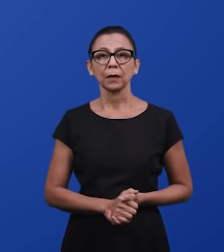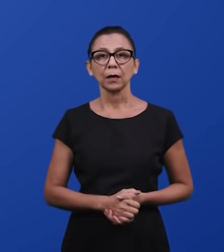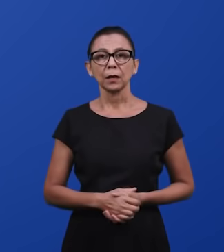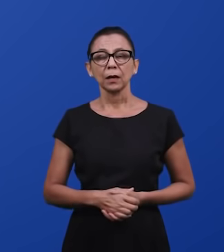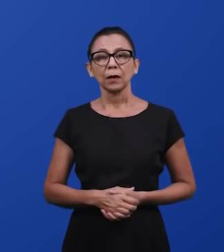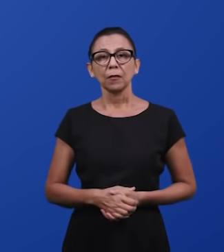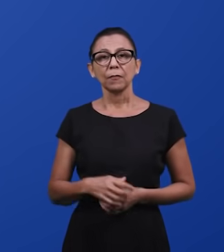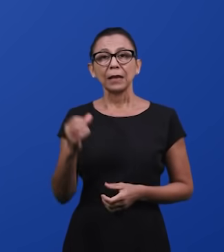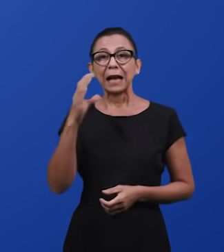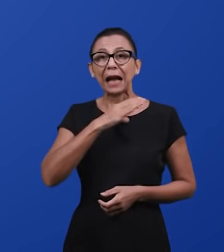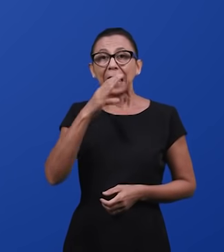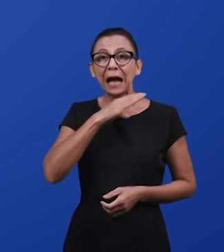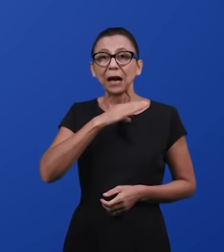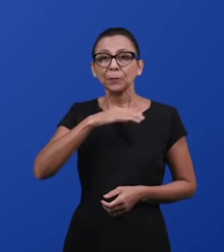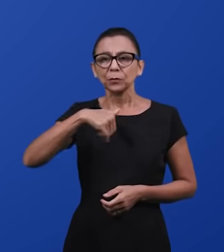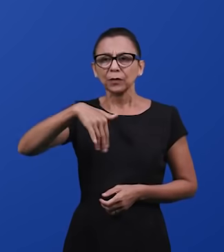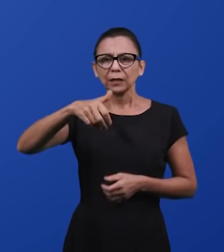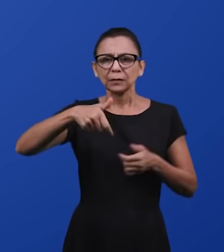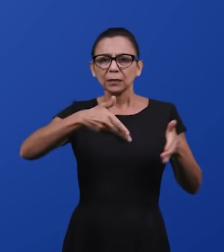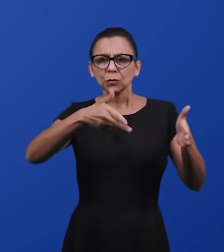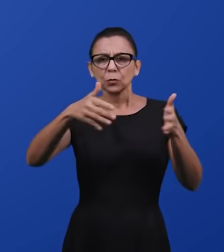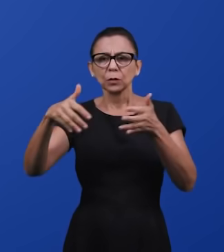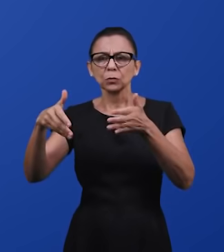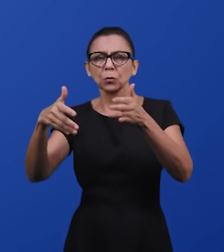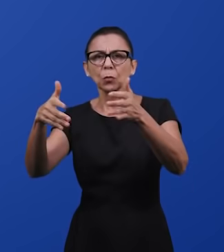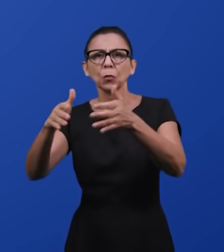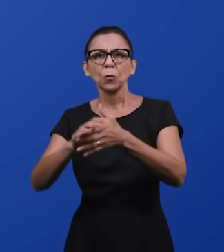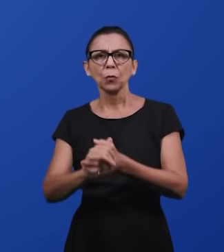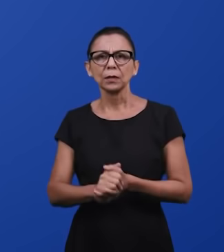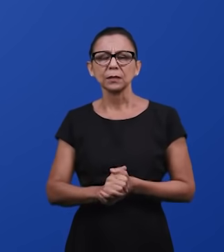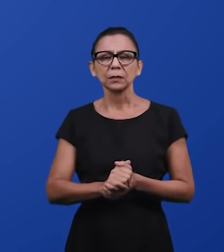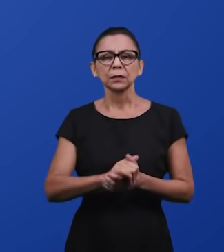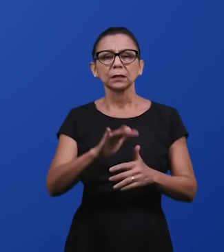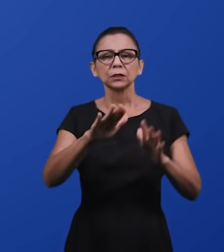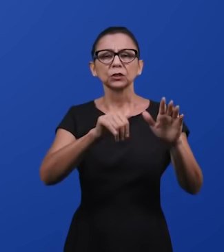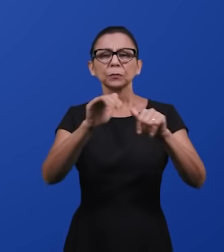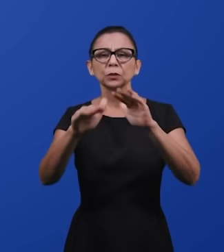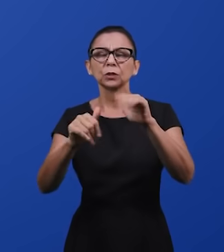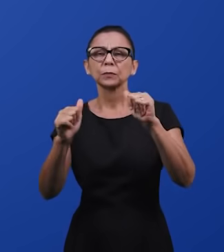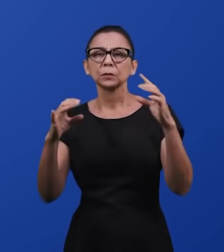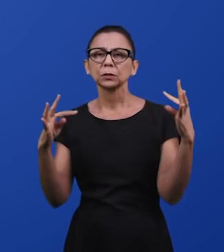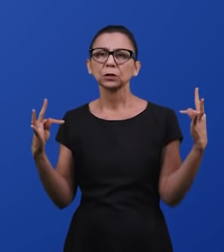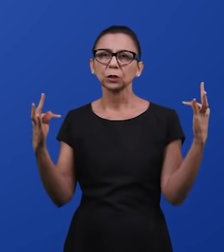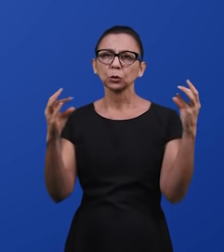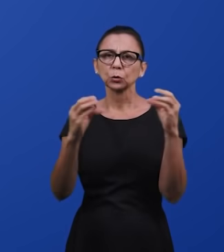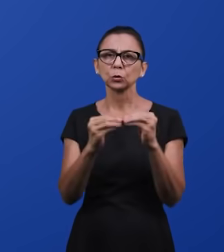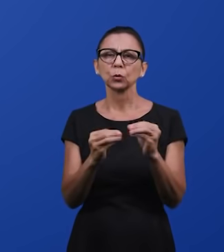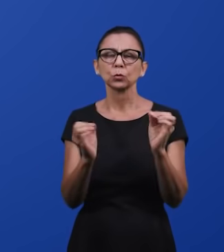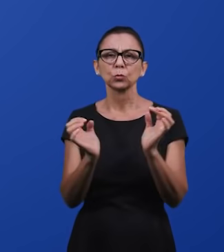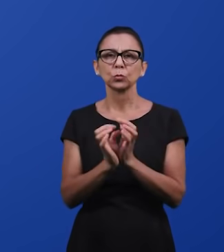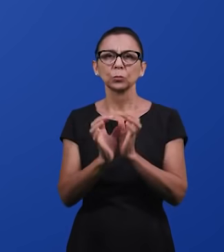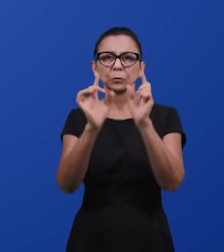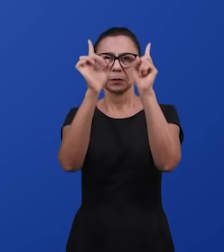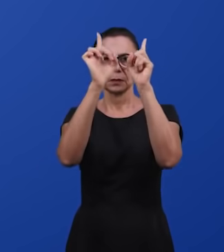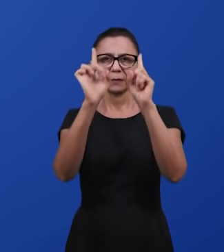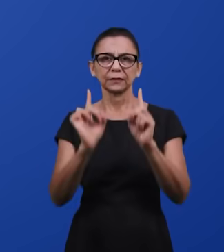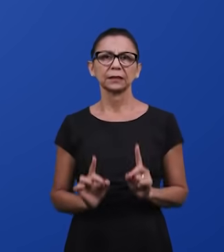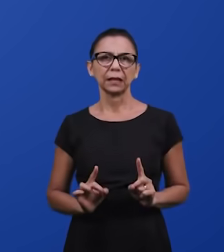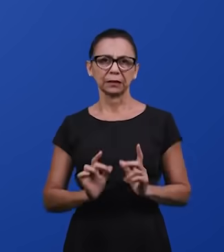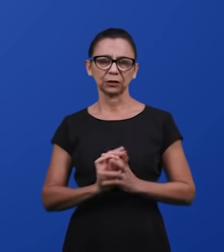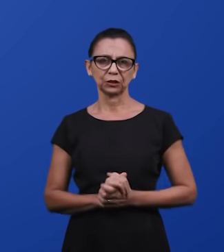depressa pelas ruas e bairros da cidade e traz aqui os pobres e aleijados e mancos e